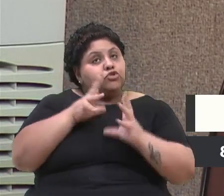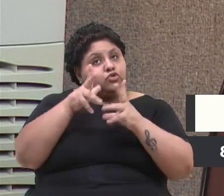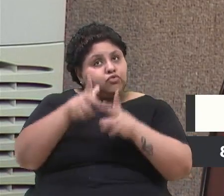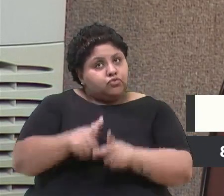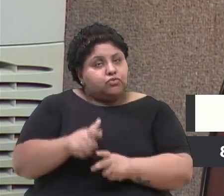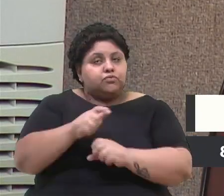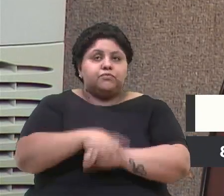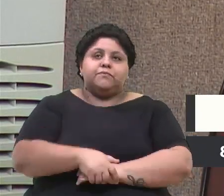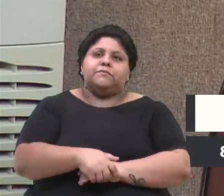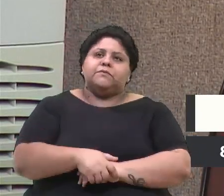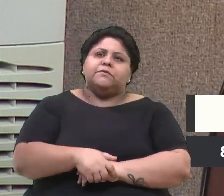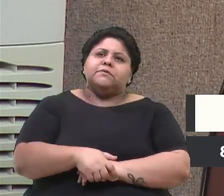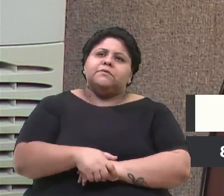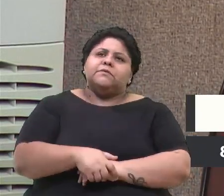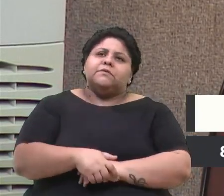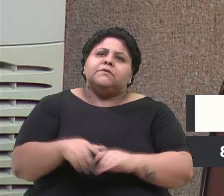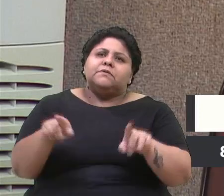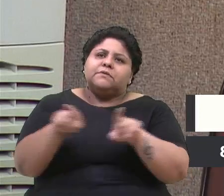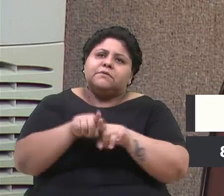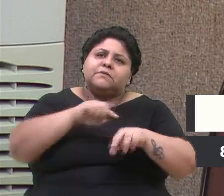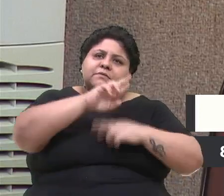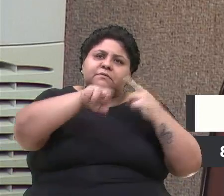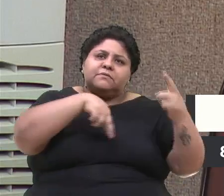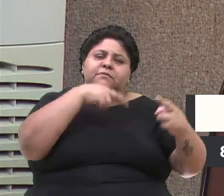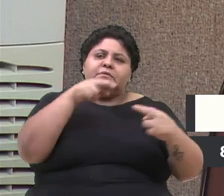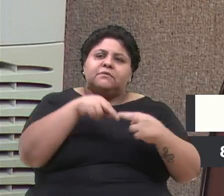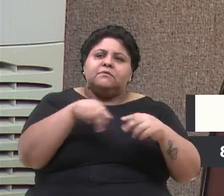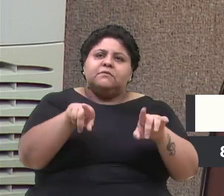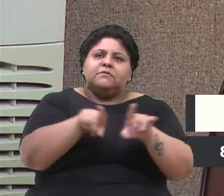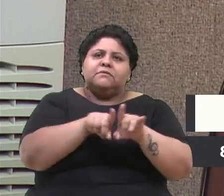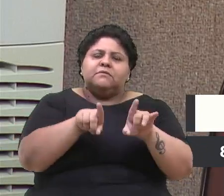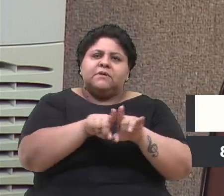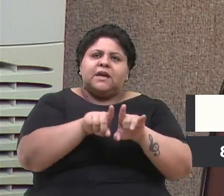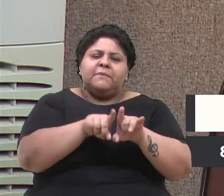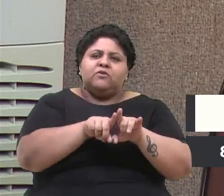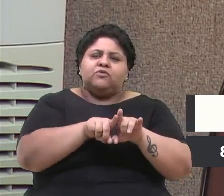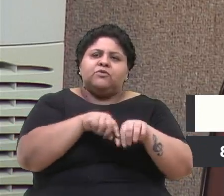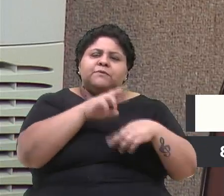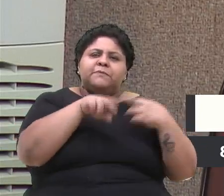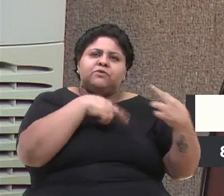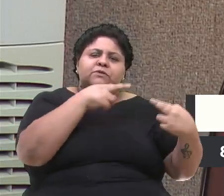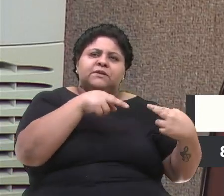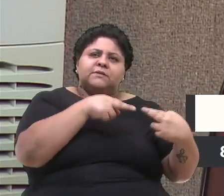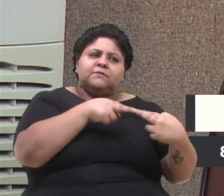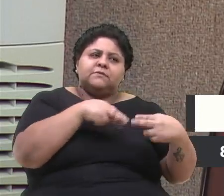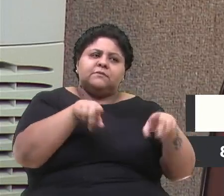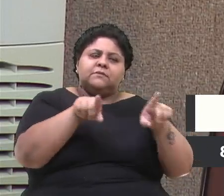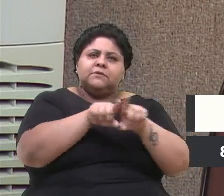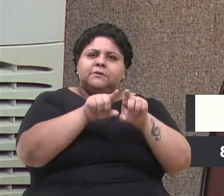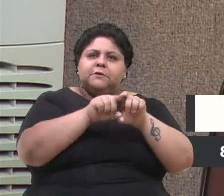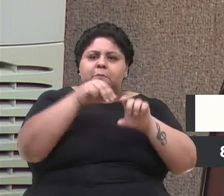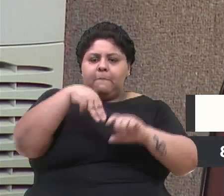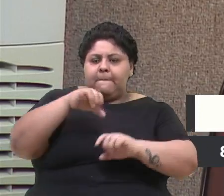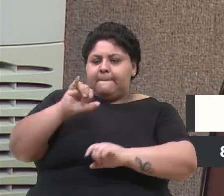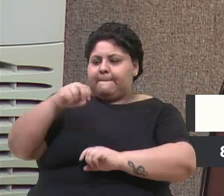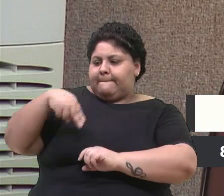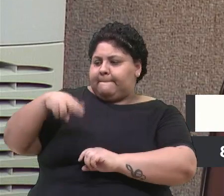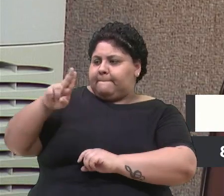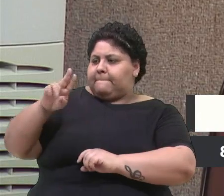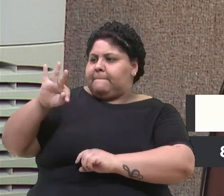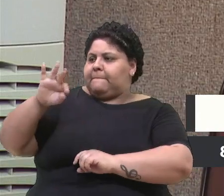Tá? E também em relação às minutas, que elas constam, mas elas não aparecem para a gente